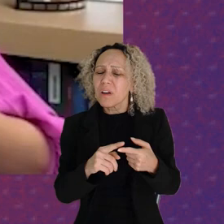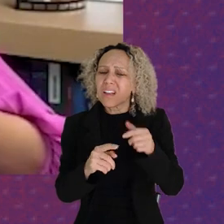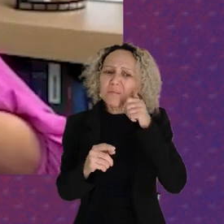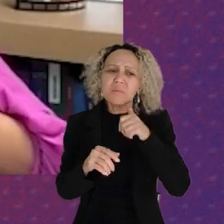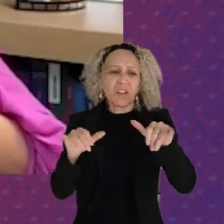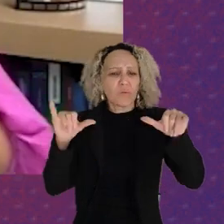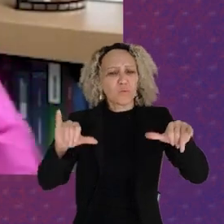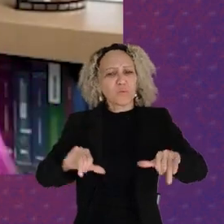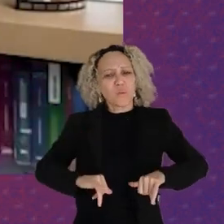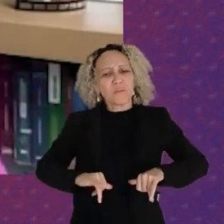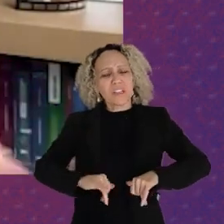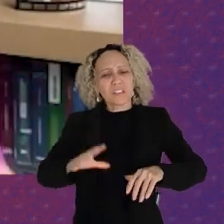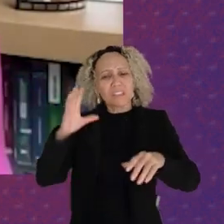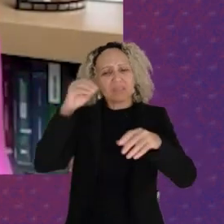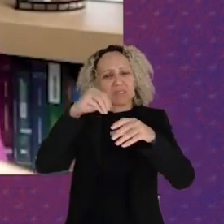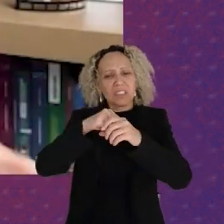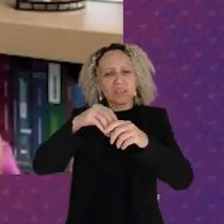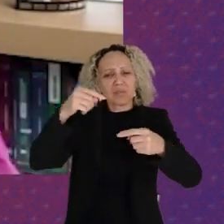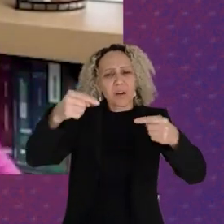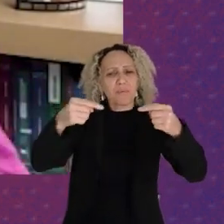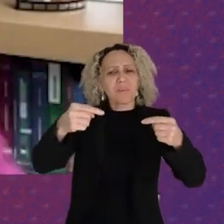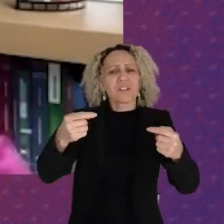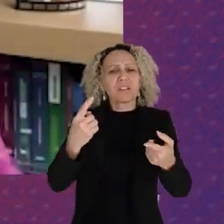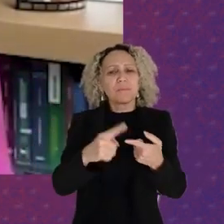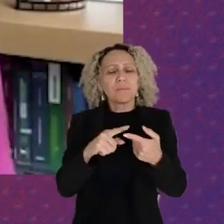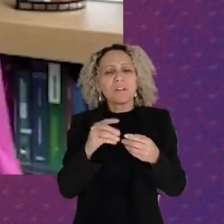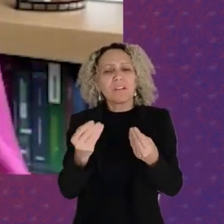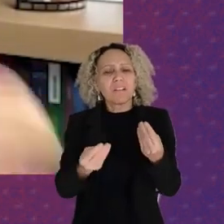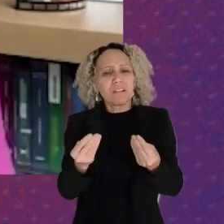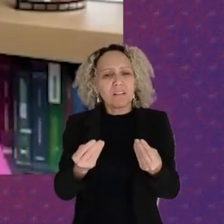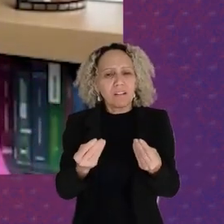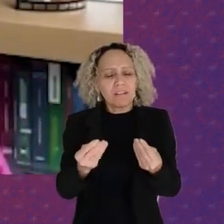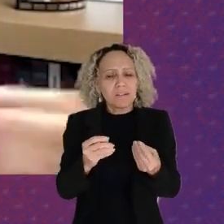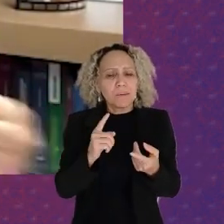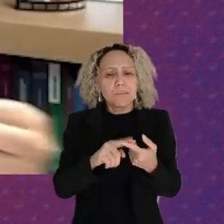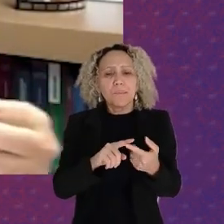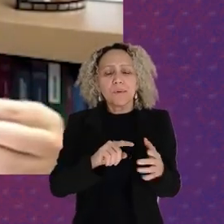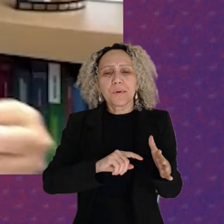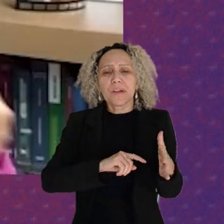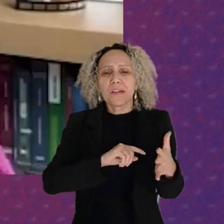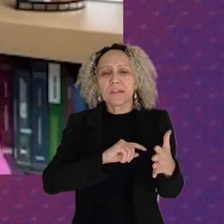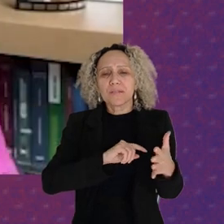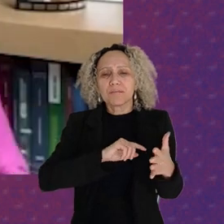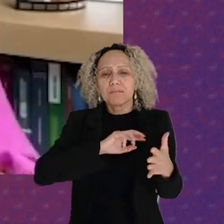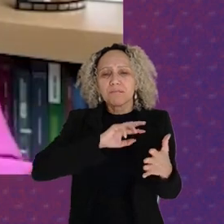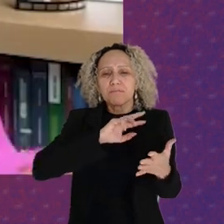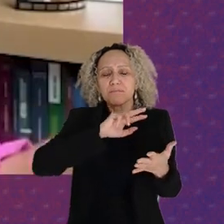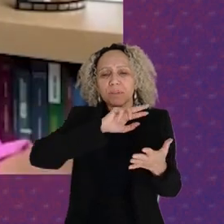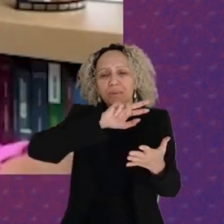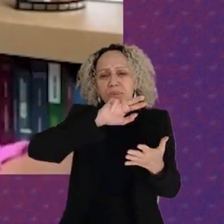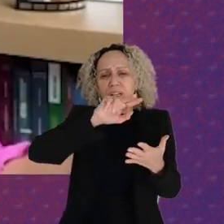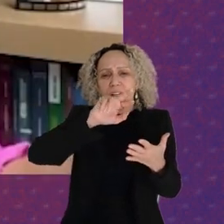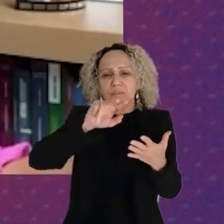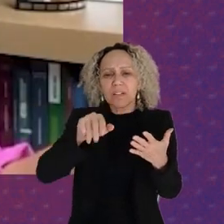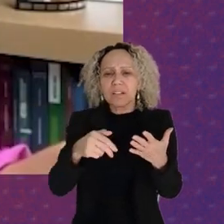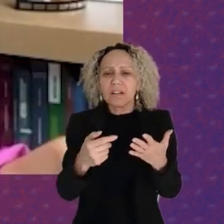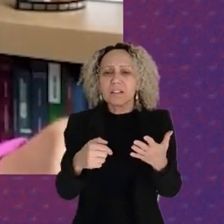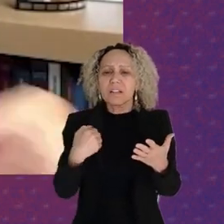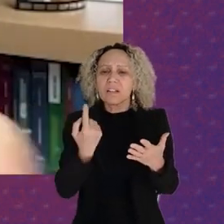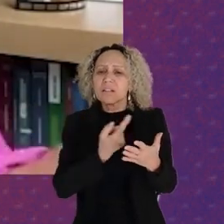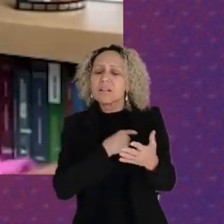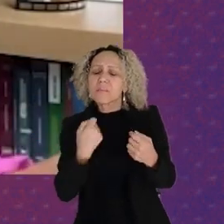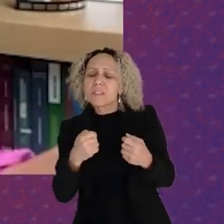no parlamento? Por que a diversidade não vem junto desses números? Que a gente precisa ler os